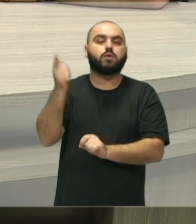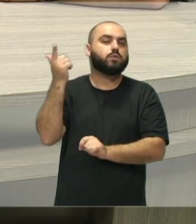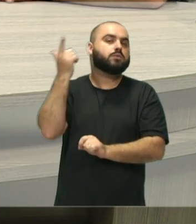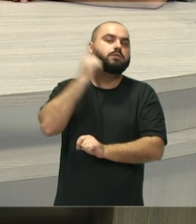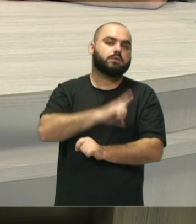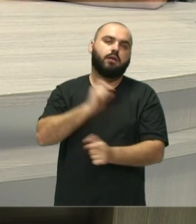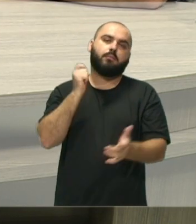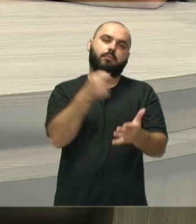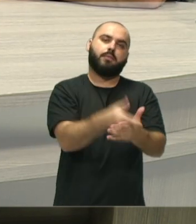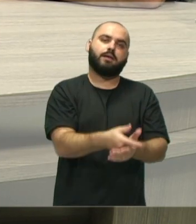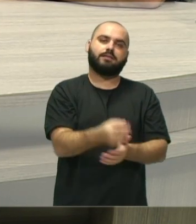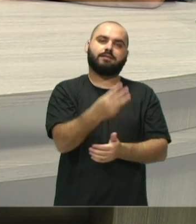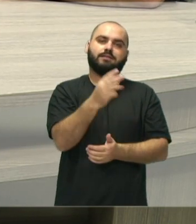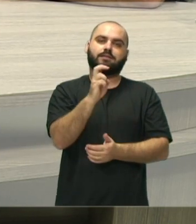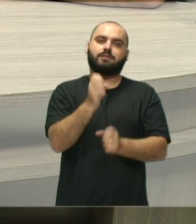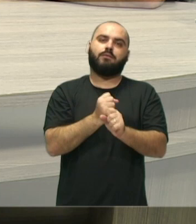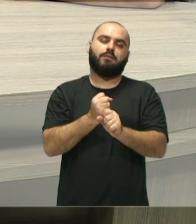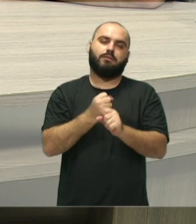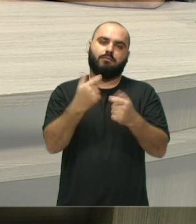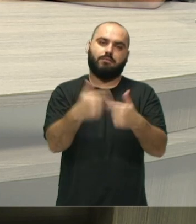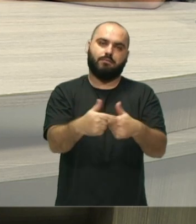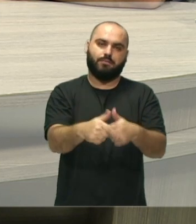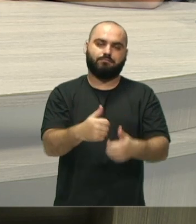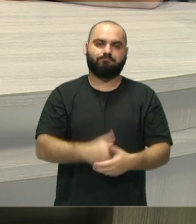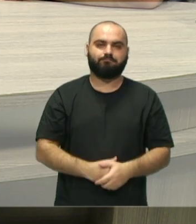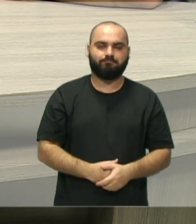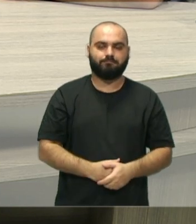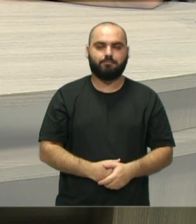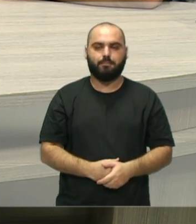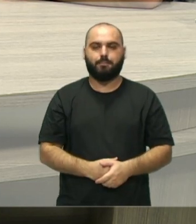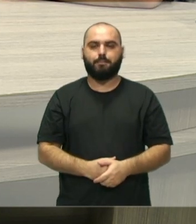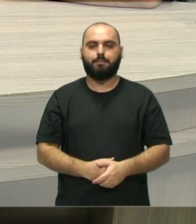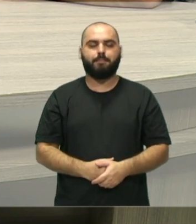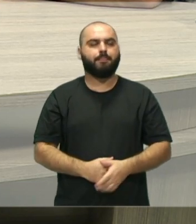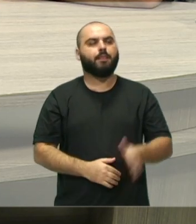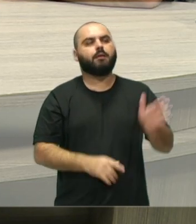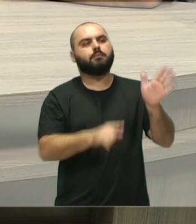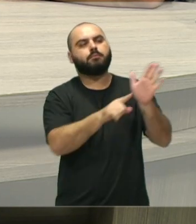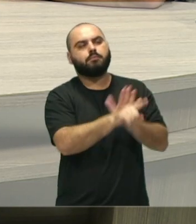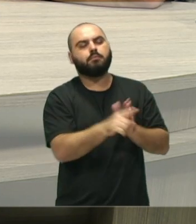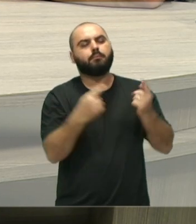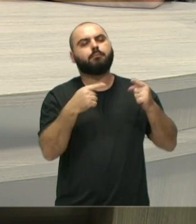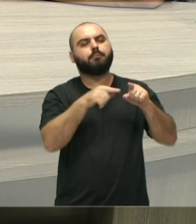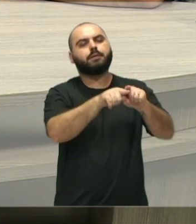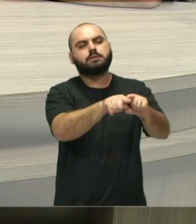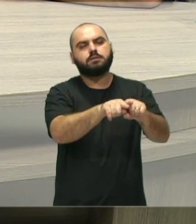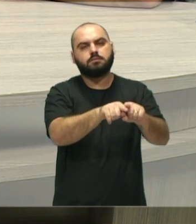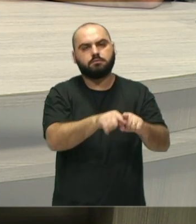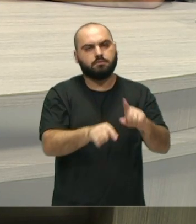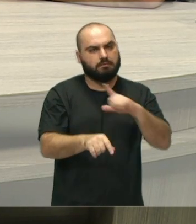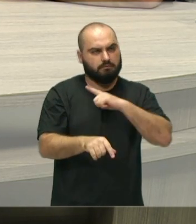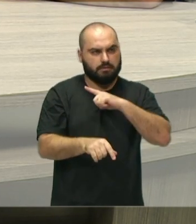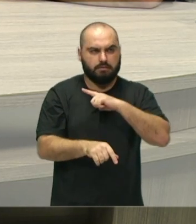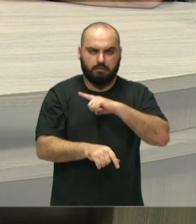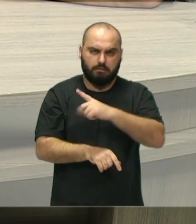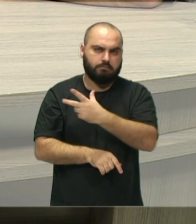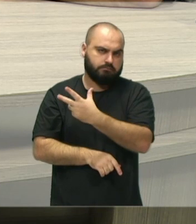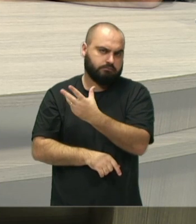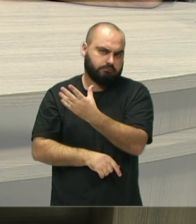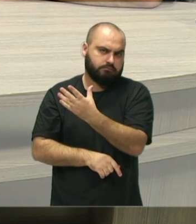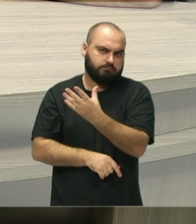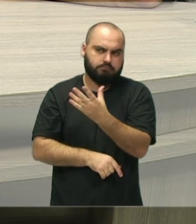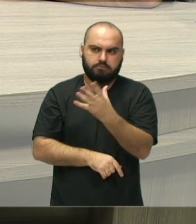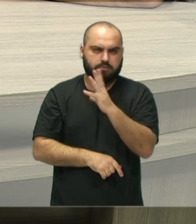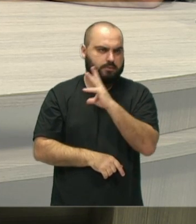anos de operação. E como é que está essa questão dessas parcerias? Porque vai precisar de muito, né? Você falou, a